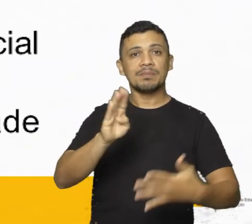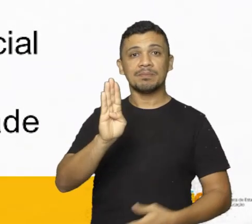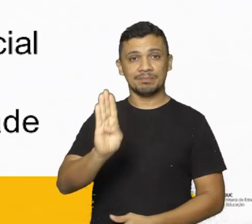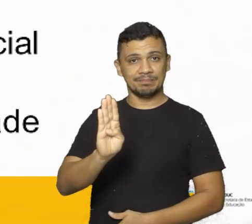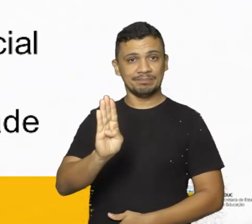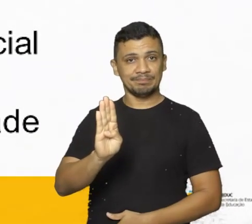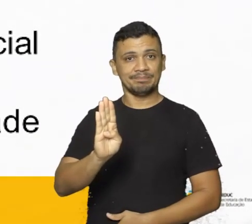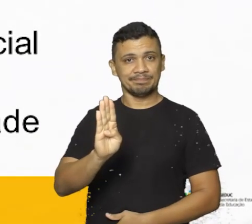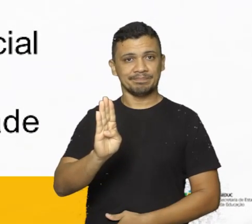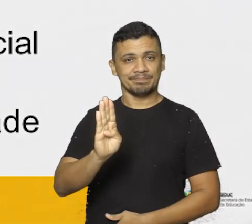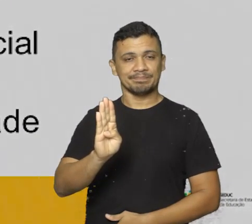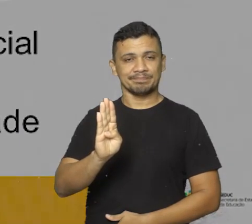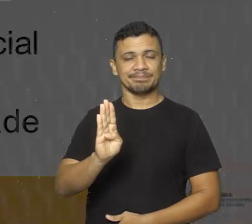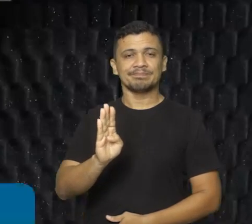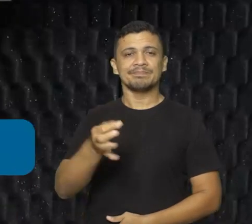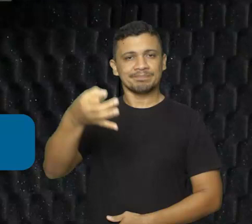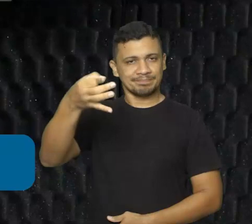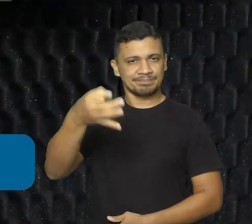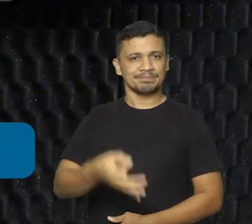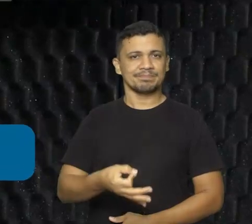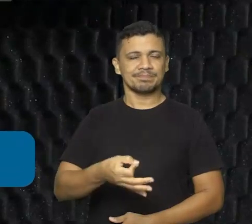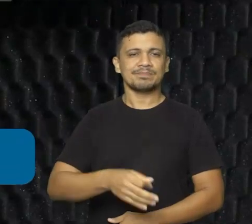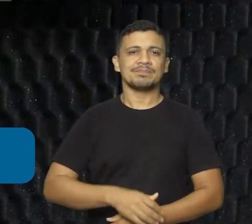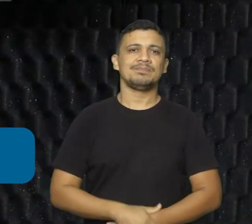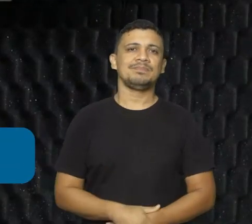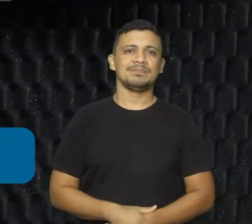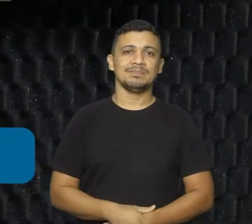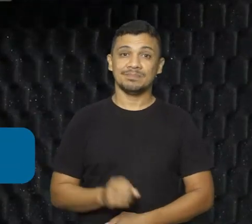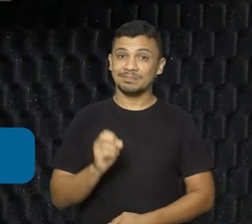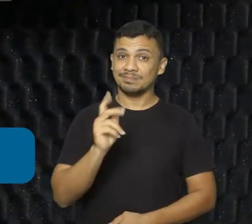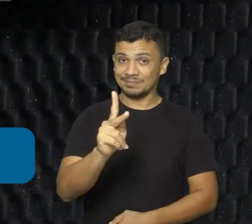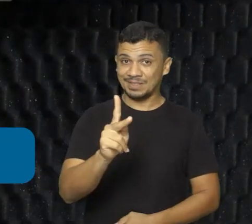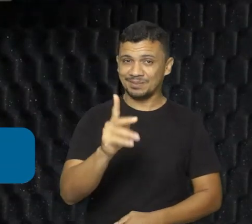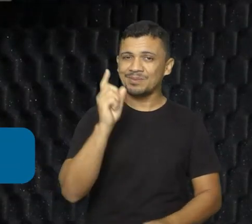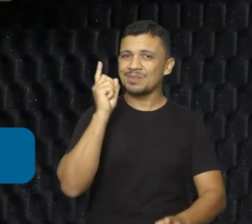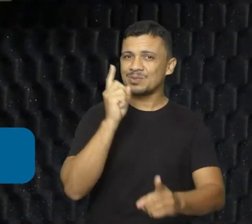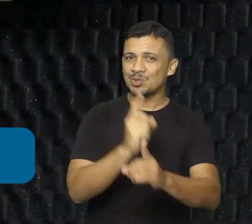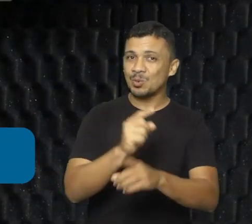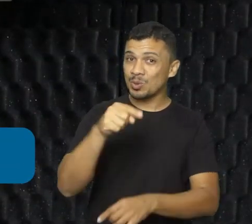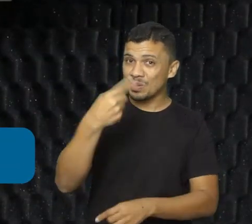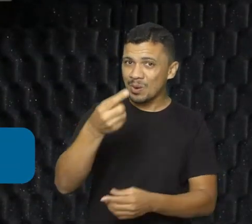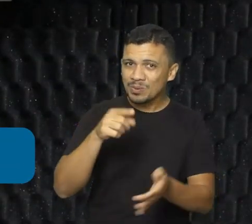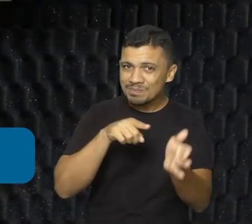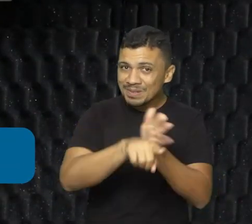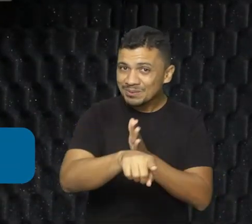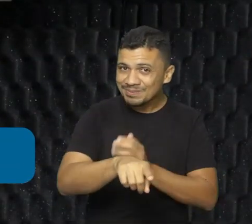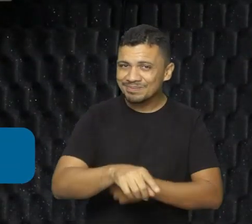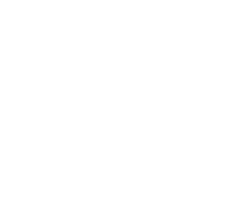bola é a nossa alternativa correta. Beleza? Te vejo na próxima questão.